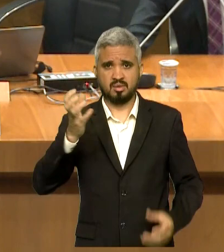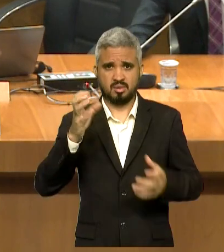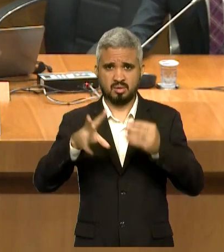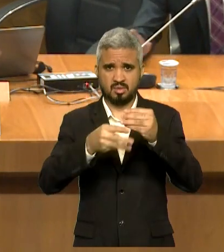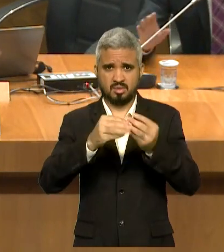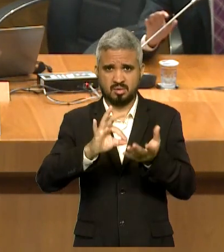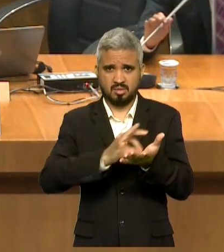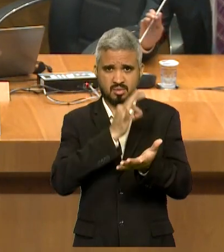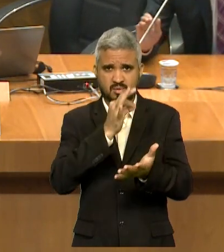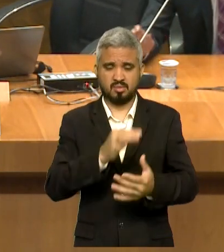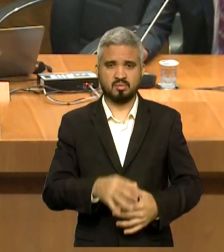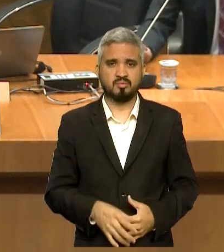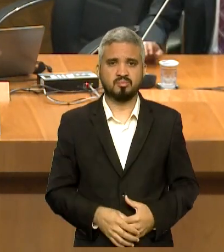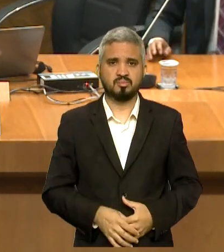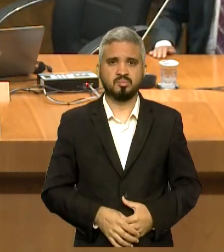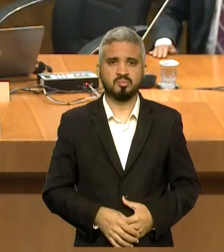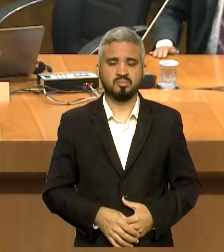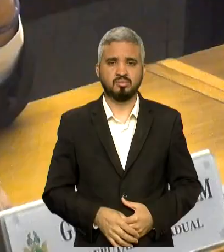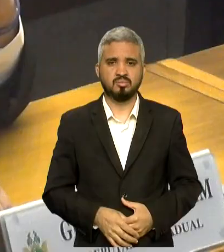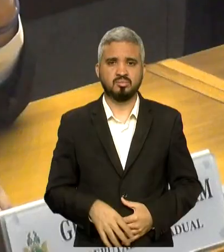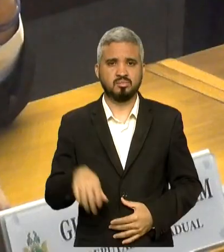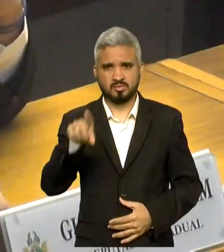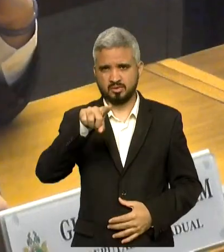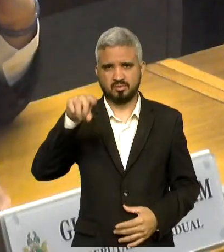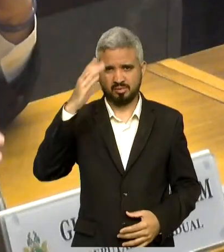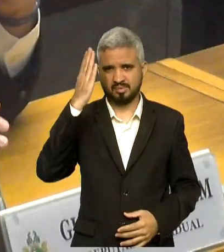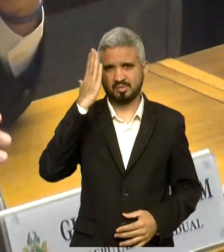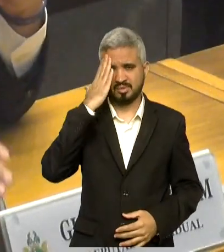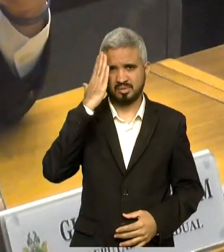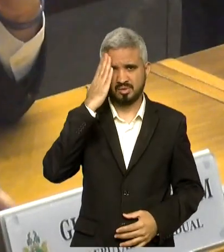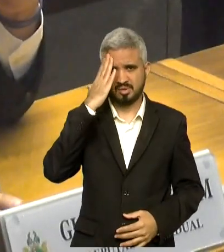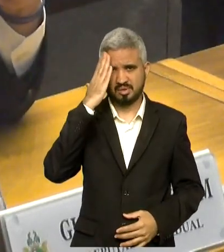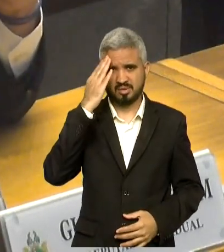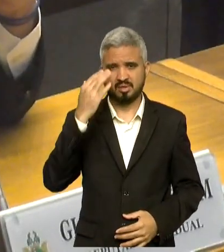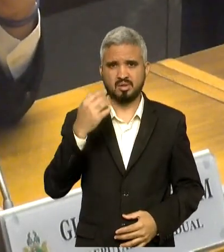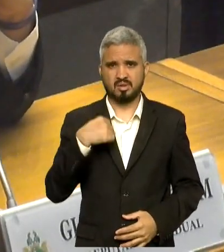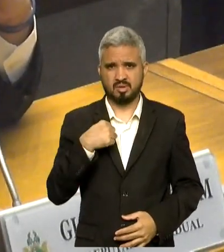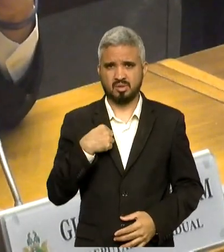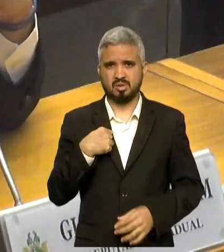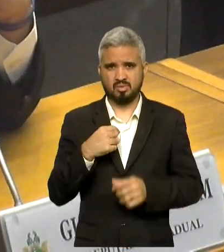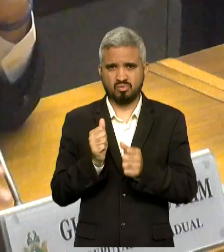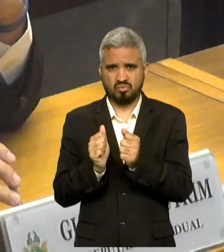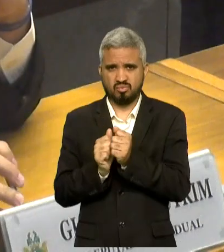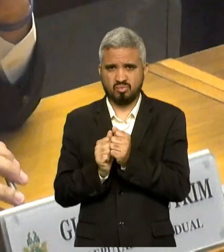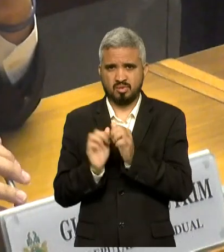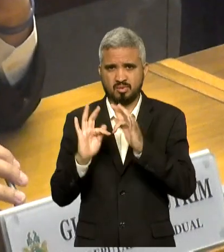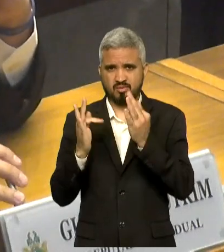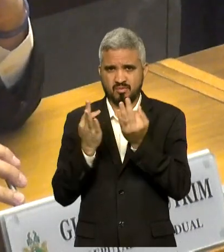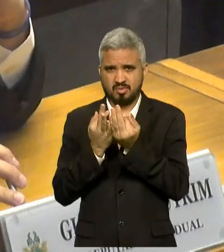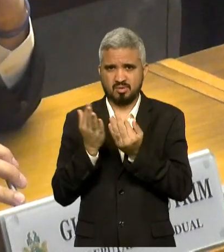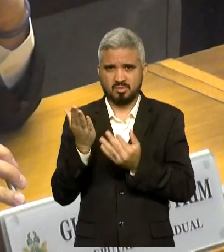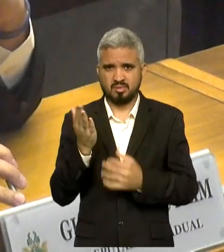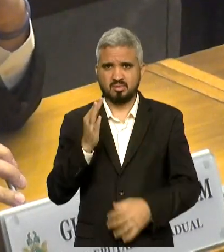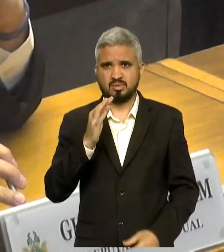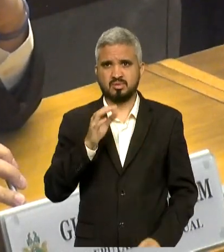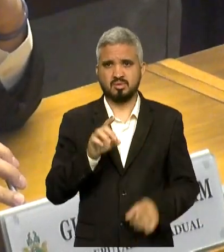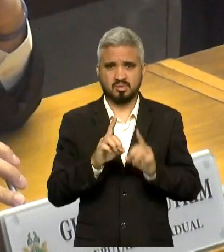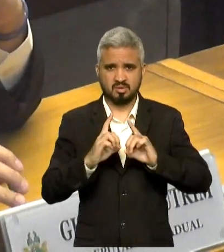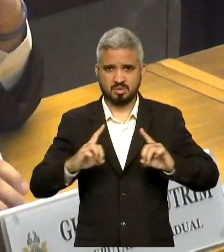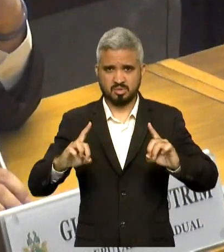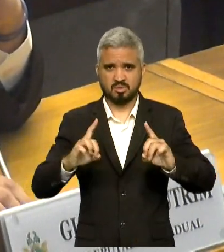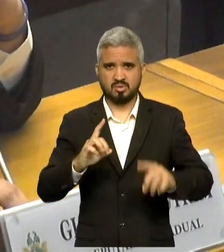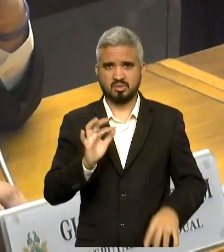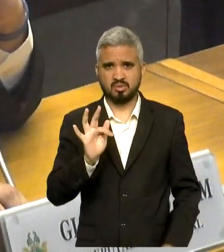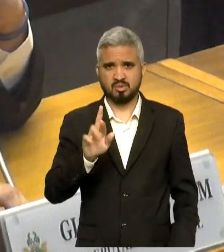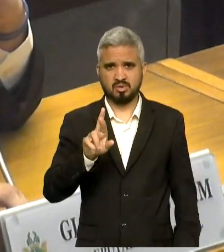presidente, todo mundo sabe aqui do meu parentesco com o desembargador Frois, e é um